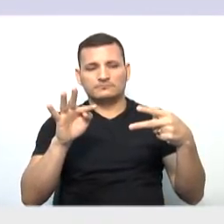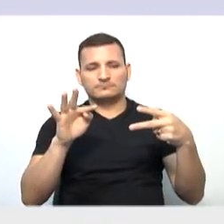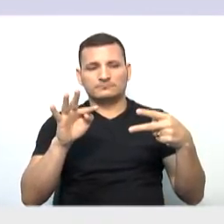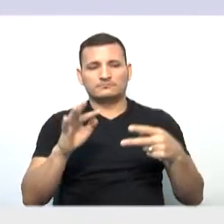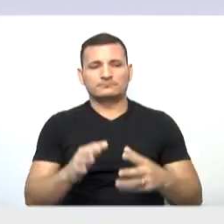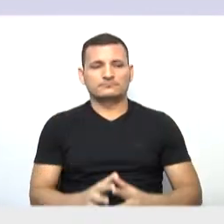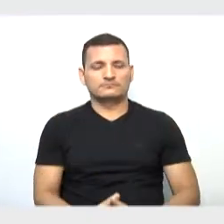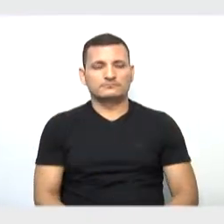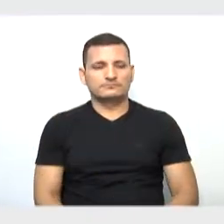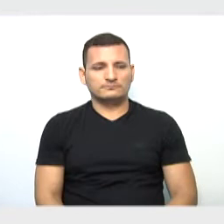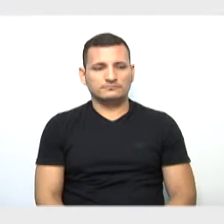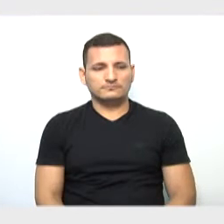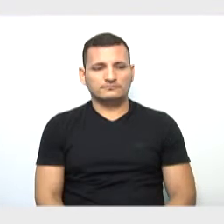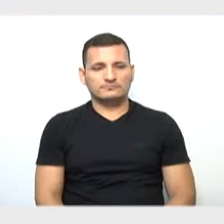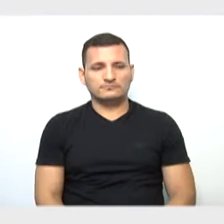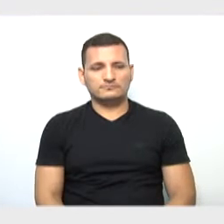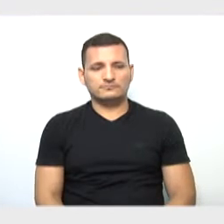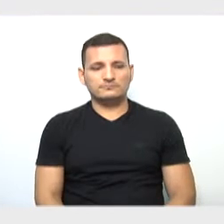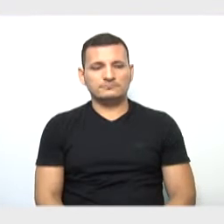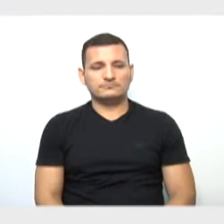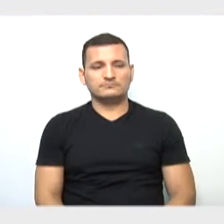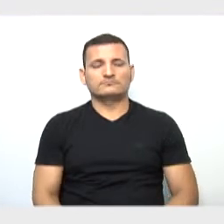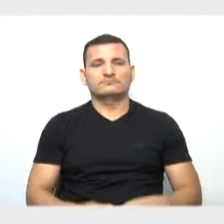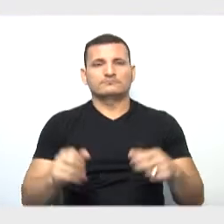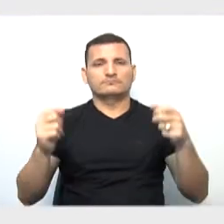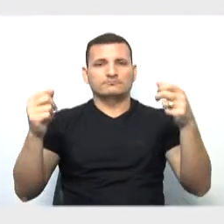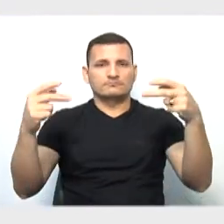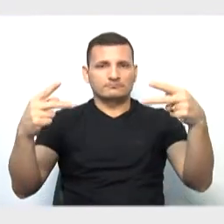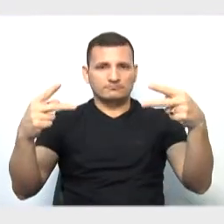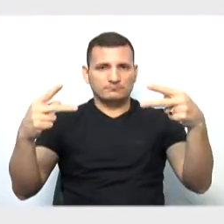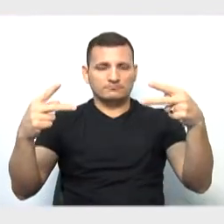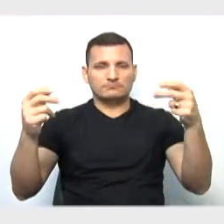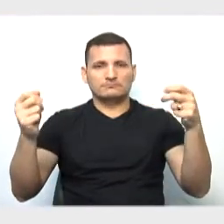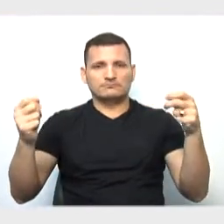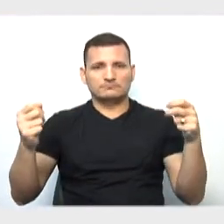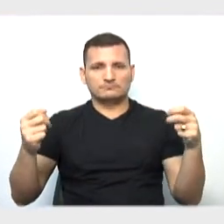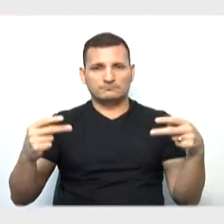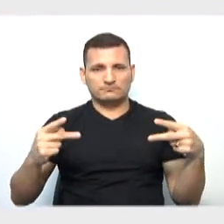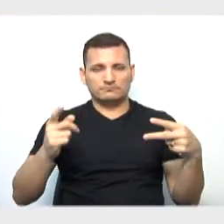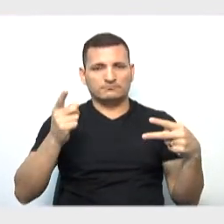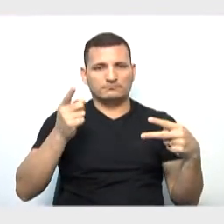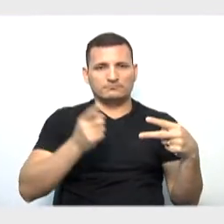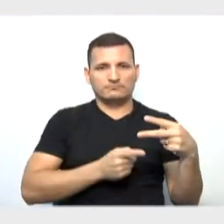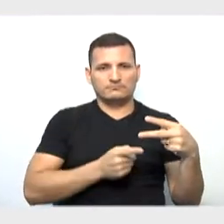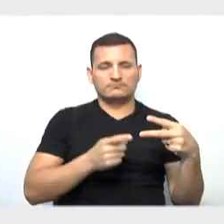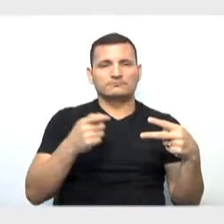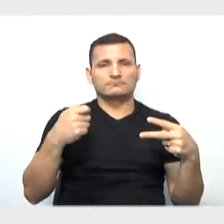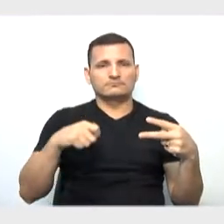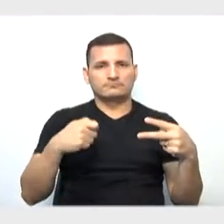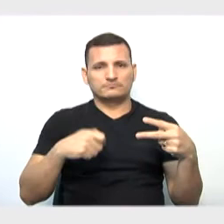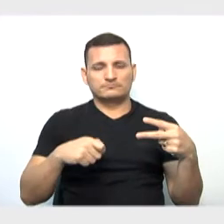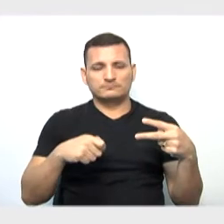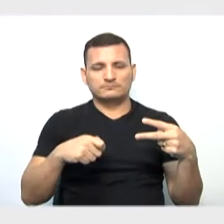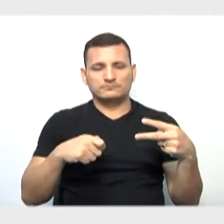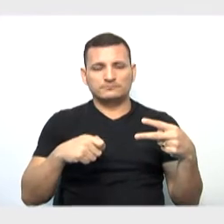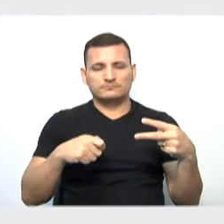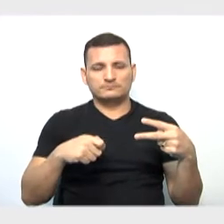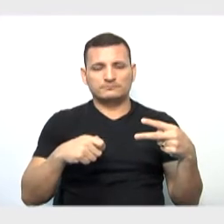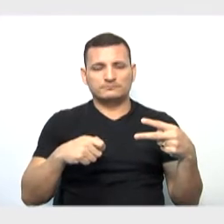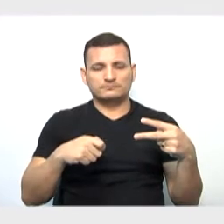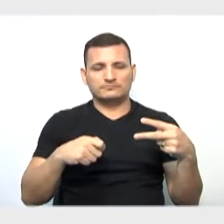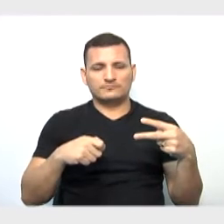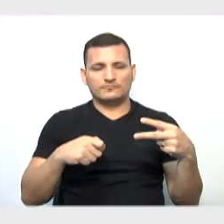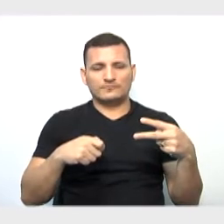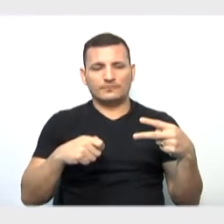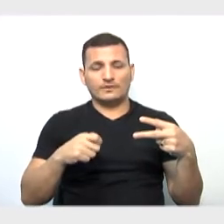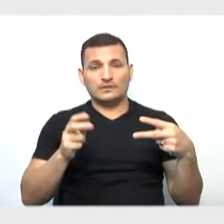Pronto. Toda tag que abre assim, que é tag funcional, ela tem que ser fechada. Sempre,